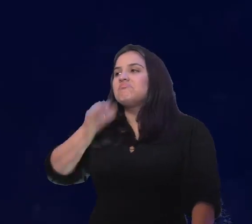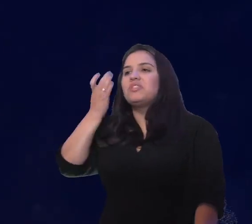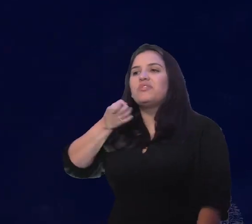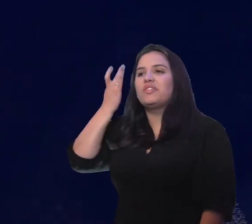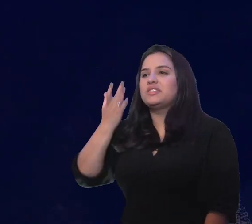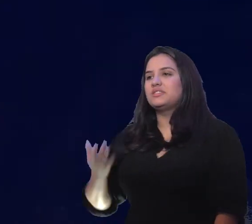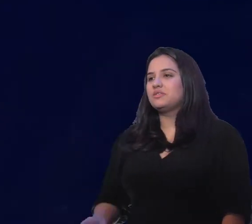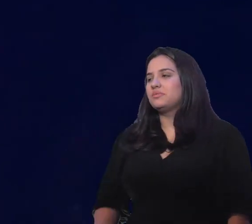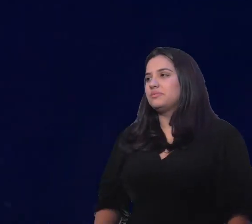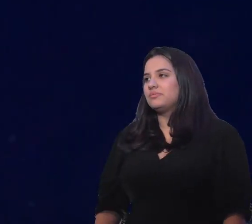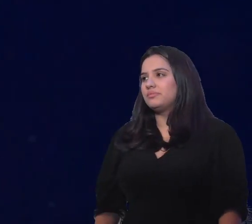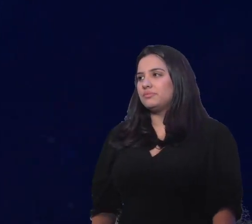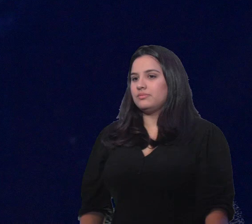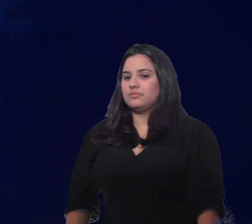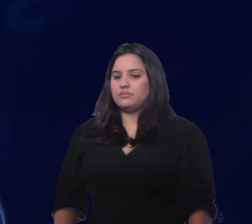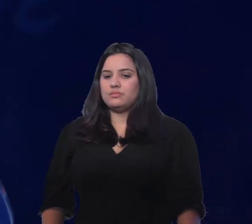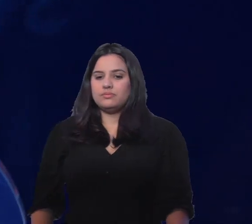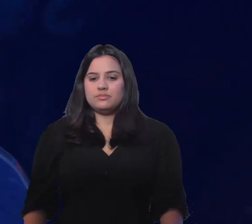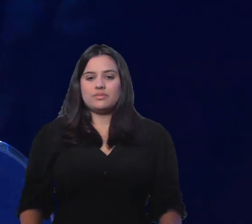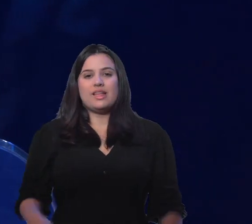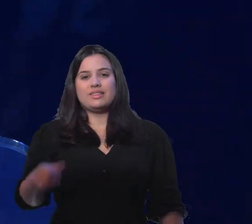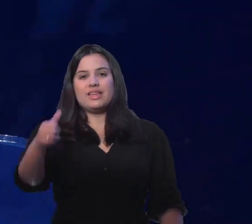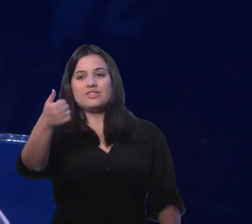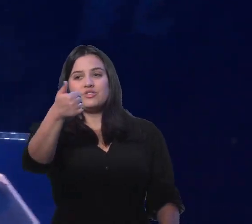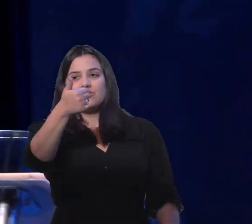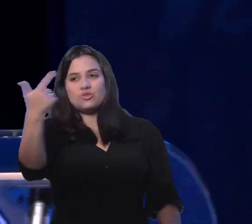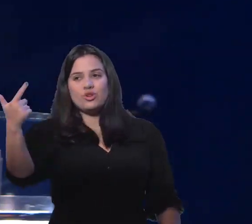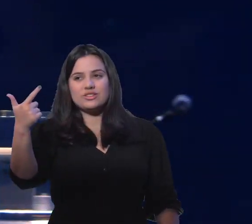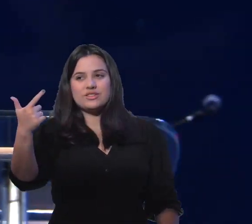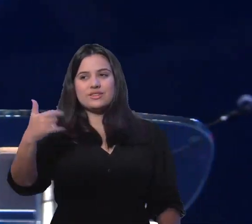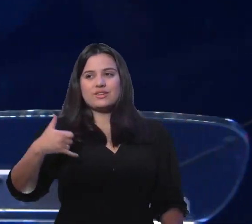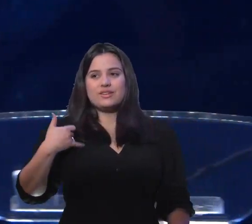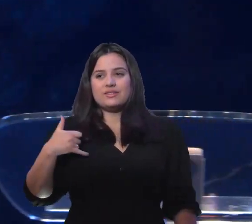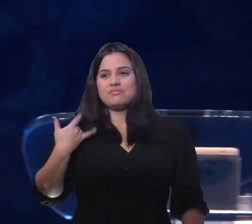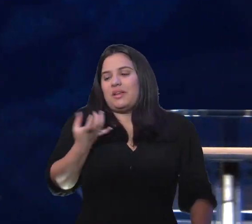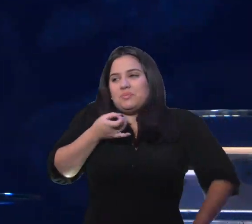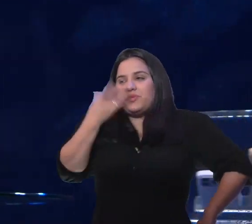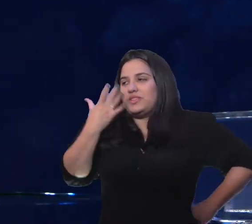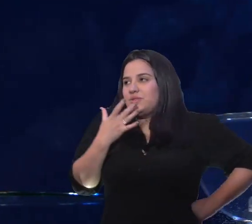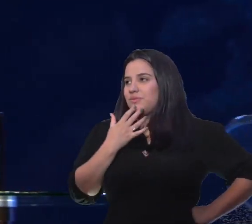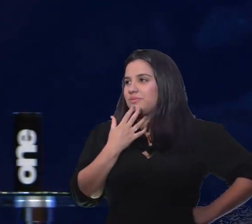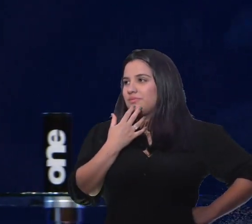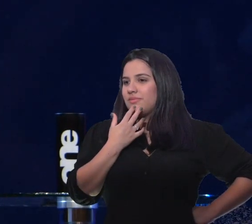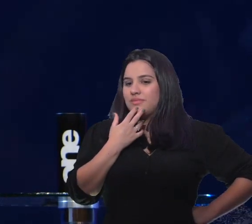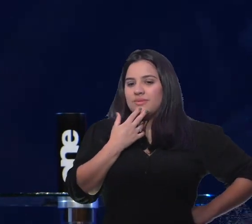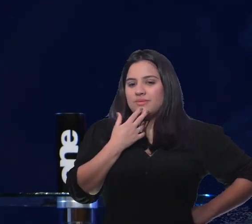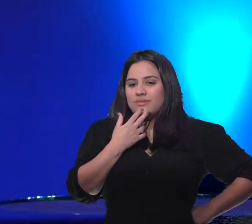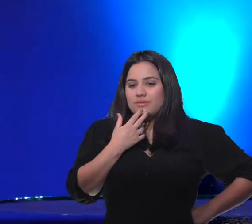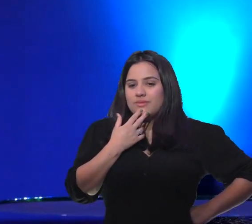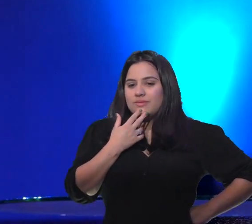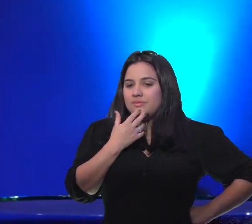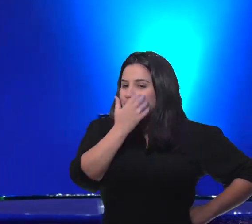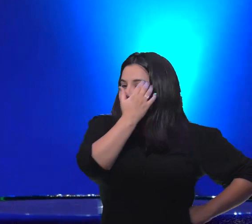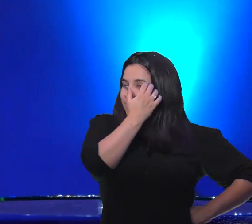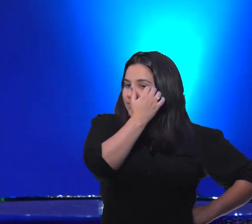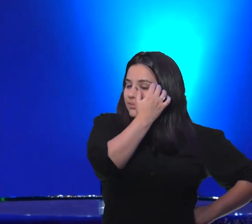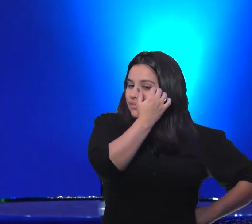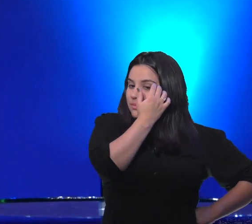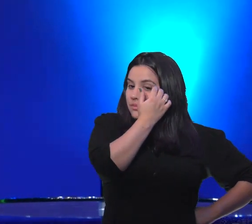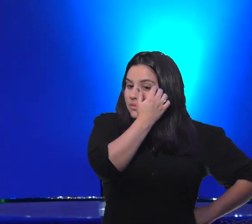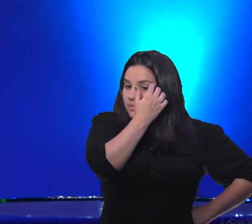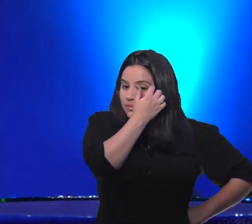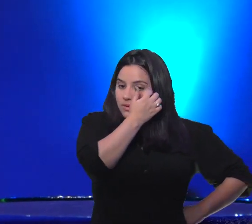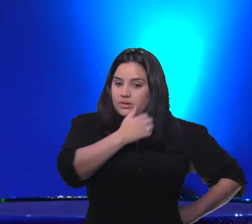sério. Detalhe, ela tem 12 anos, tá? Ai, é muito fácil esquiar. Tipo, a primeira vez que ela estava esquiando. E eu,